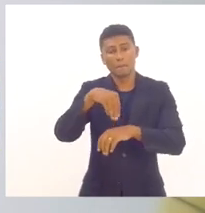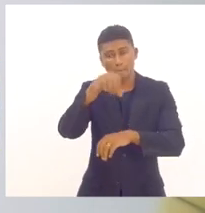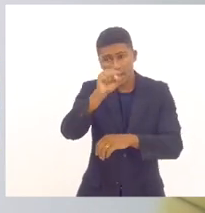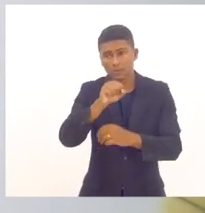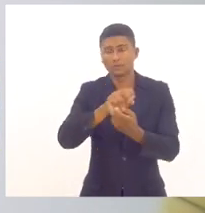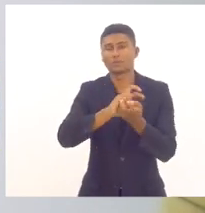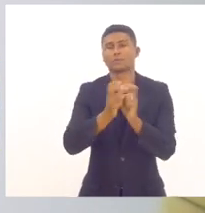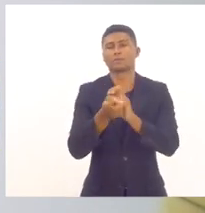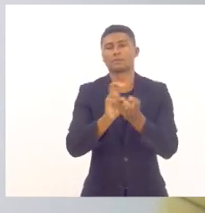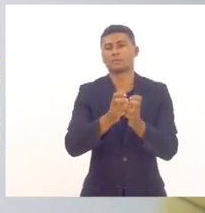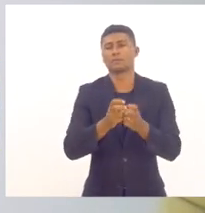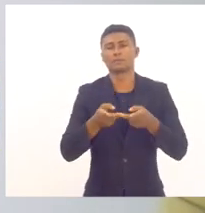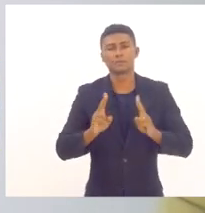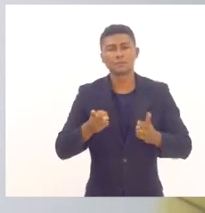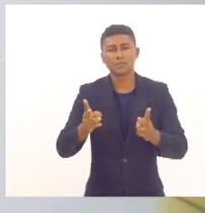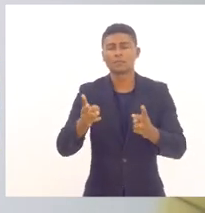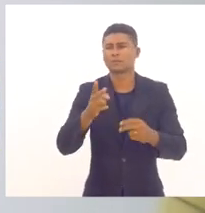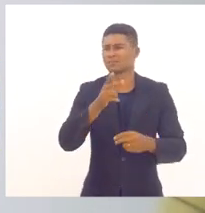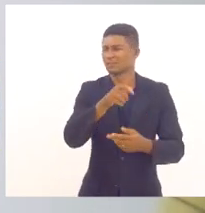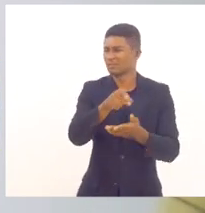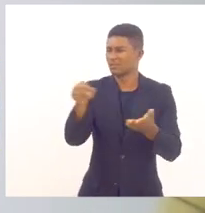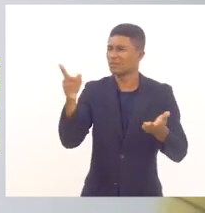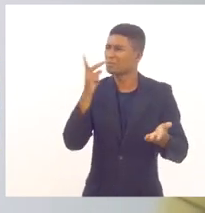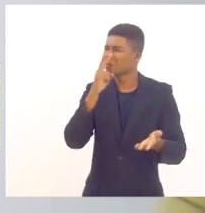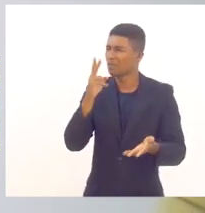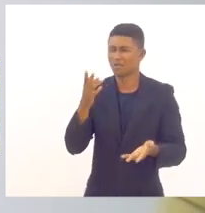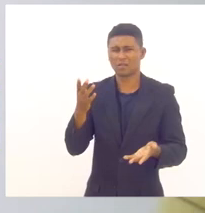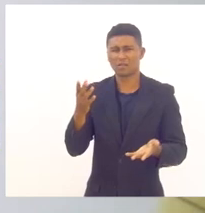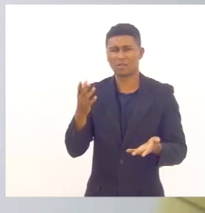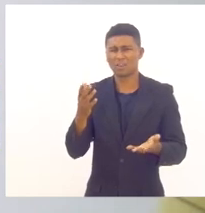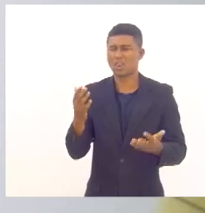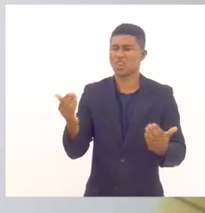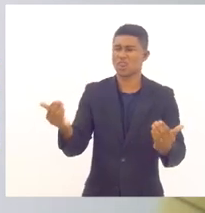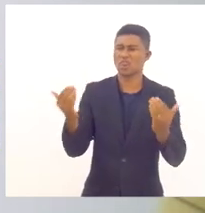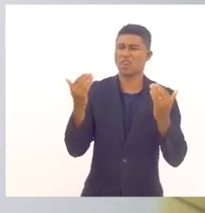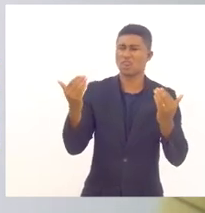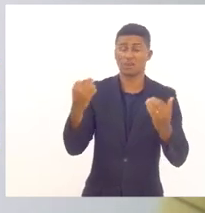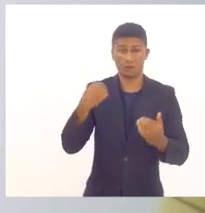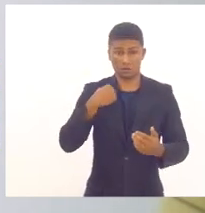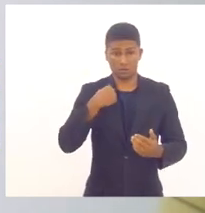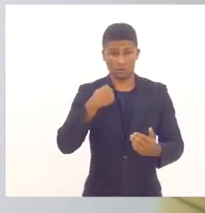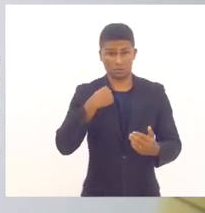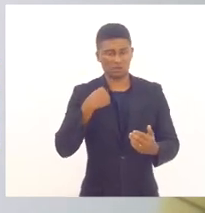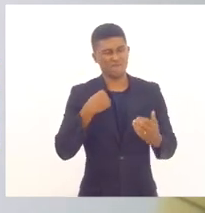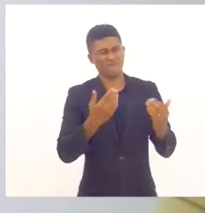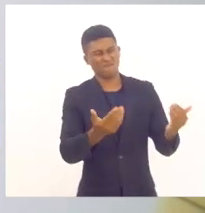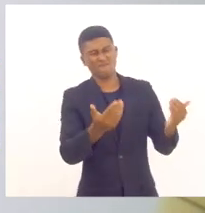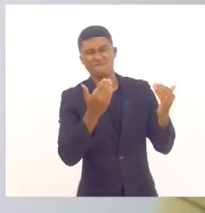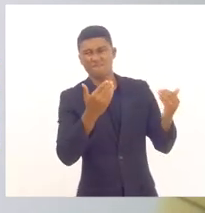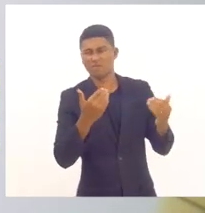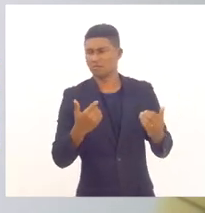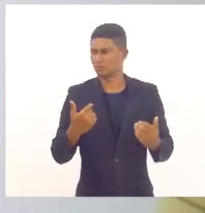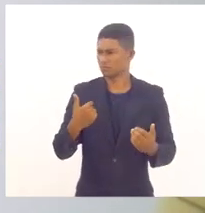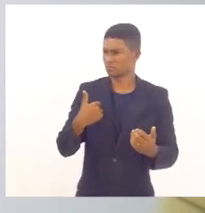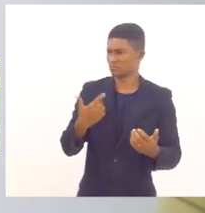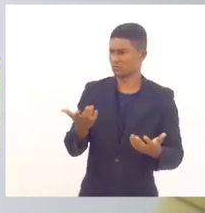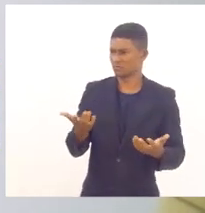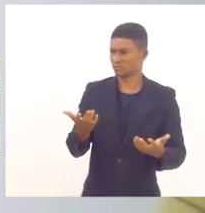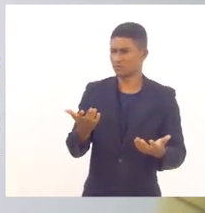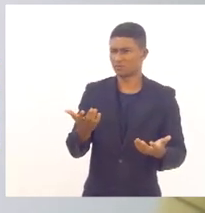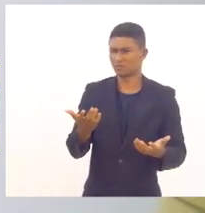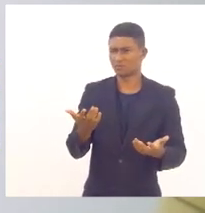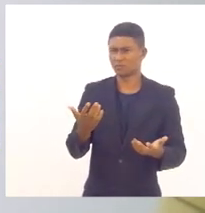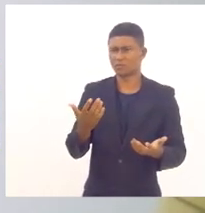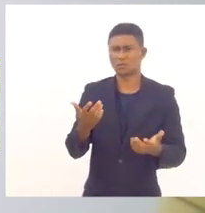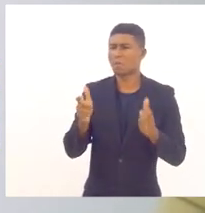capoeira, que sou questionada o tempo inteiro. O tempo inteiro, aonde eu estou, o que